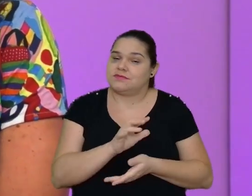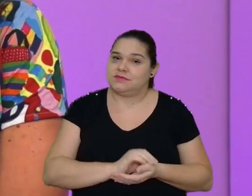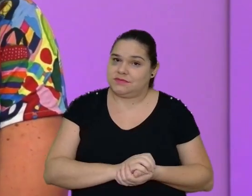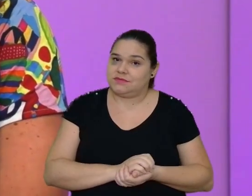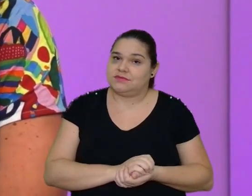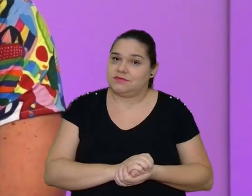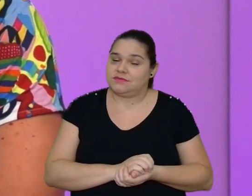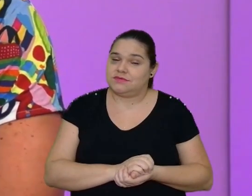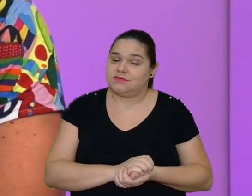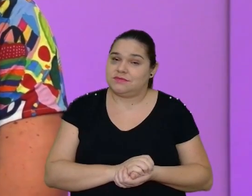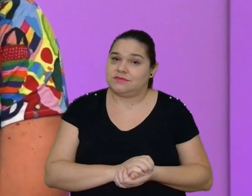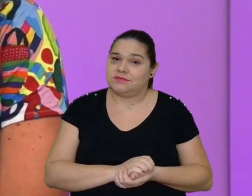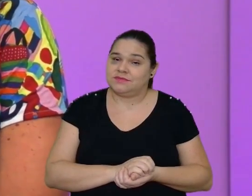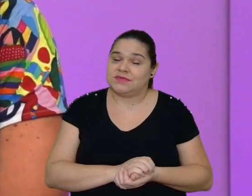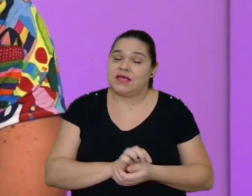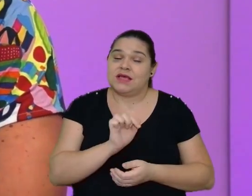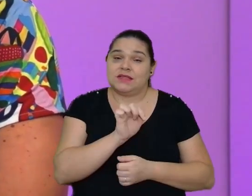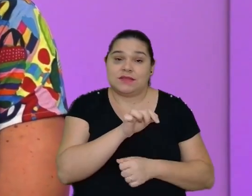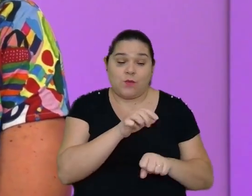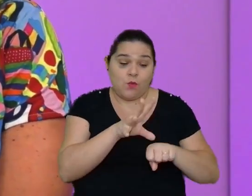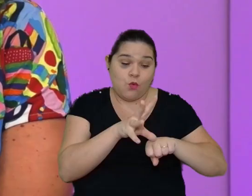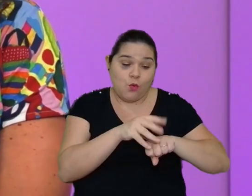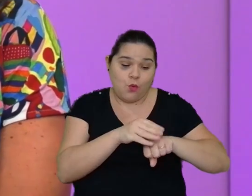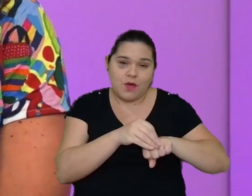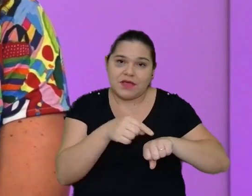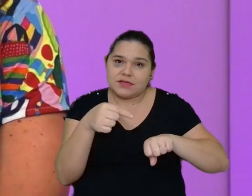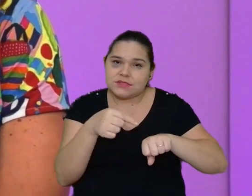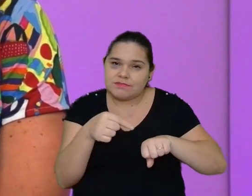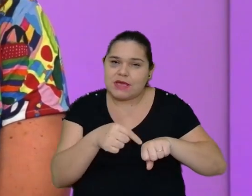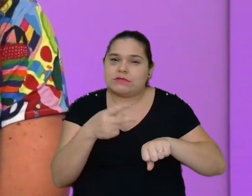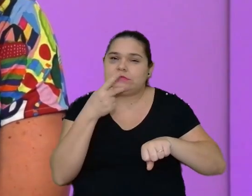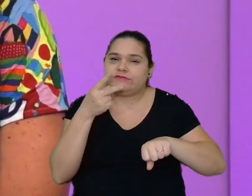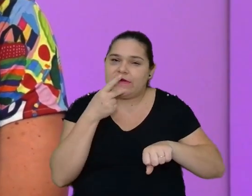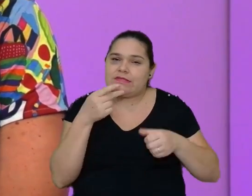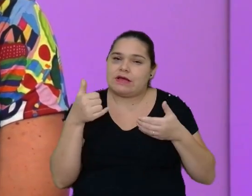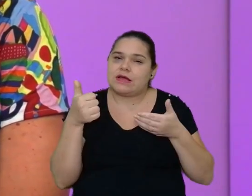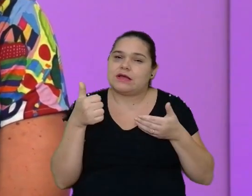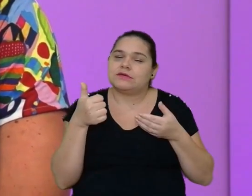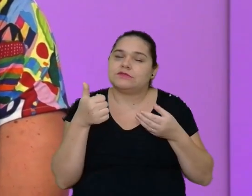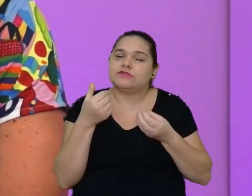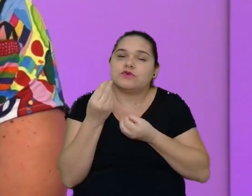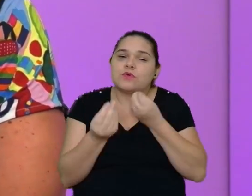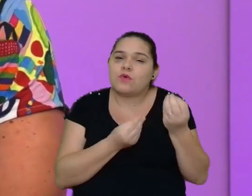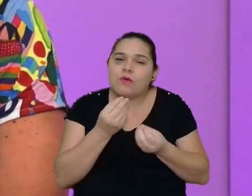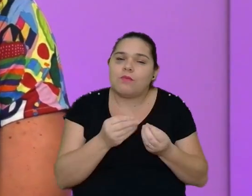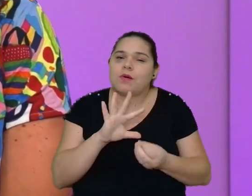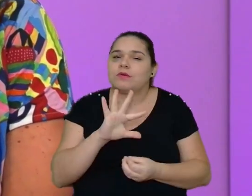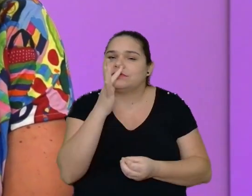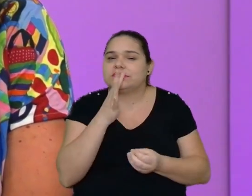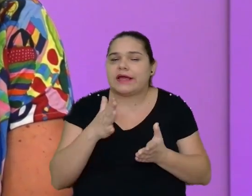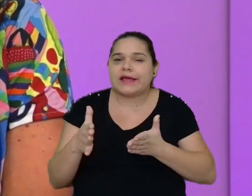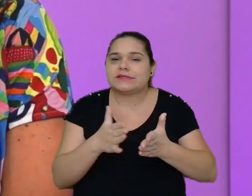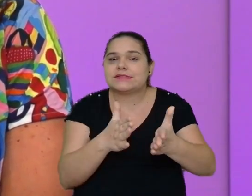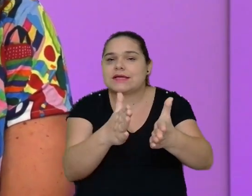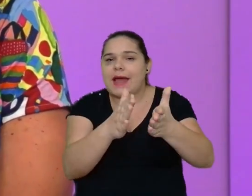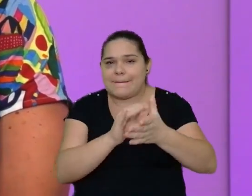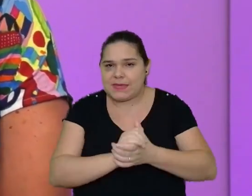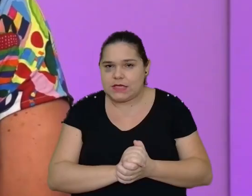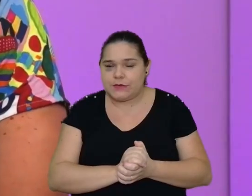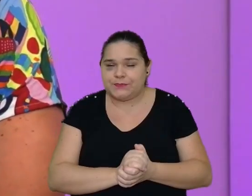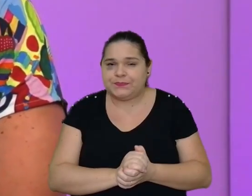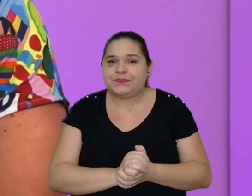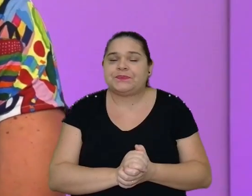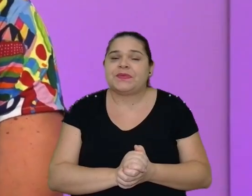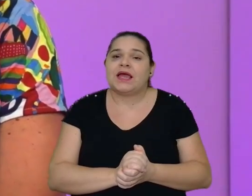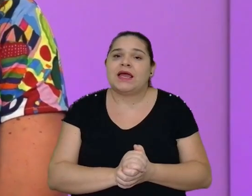Essa parte do conhecimento, de você falar da jornada, e a gente pensa muito aí, endereçando a sua pergunta,